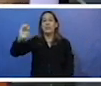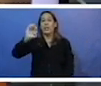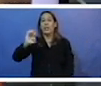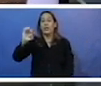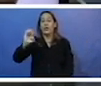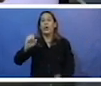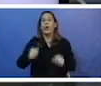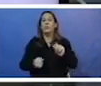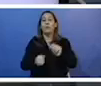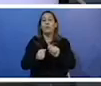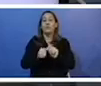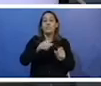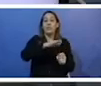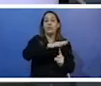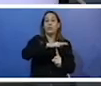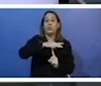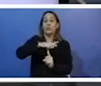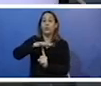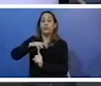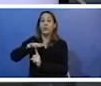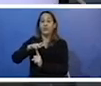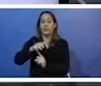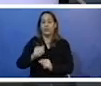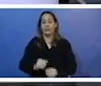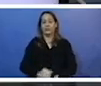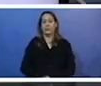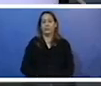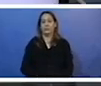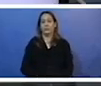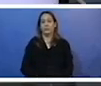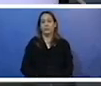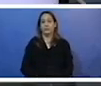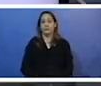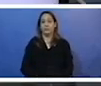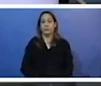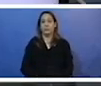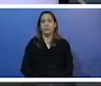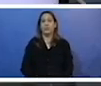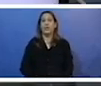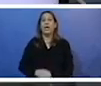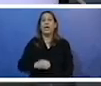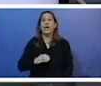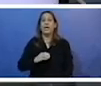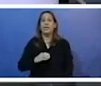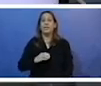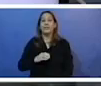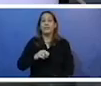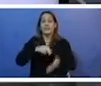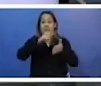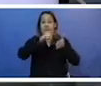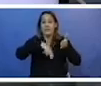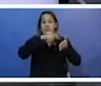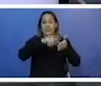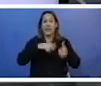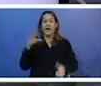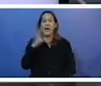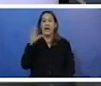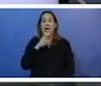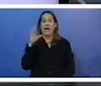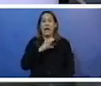feirinha. Agora, se eu fosse ler mais rápido, sem ficar muito atento aos detalhes,